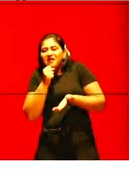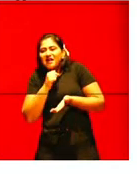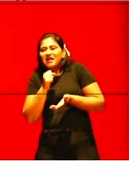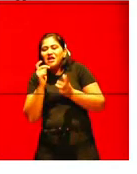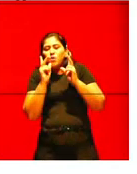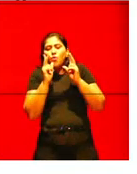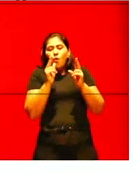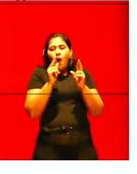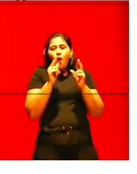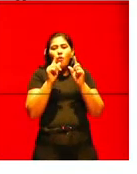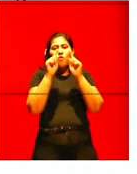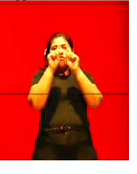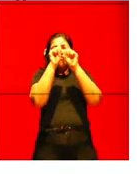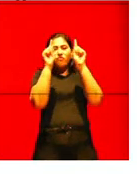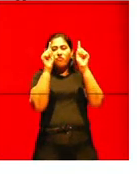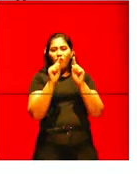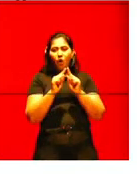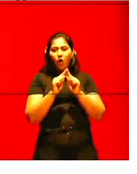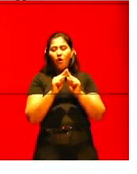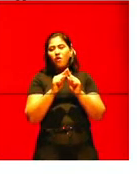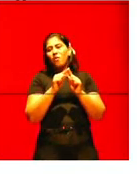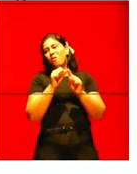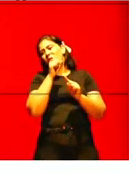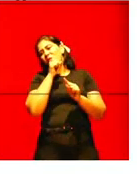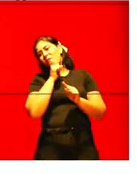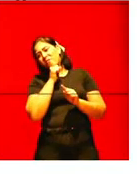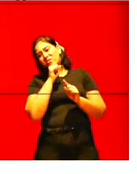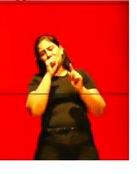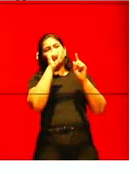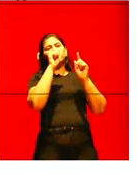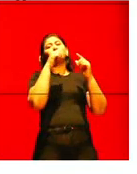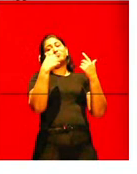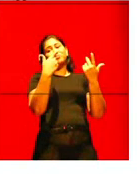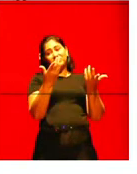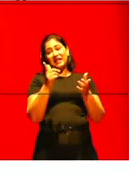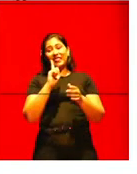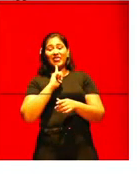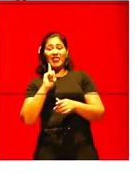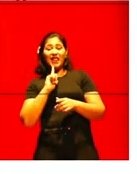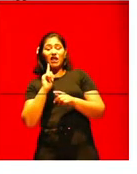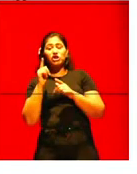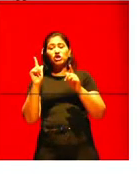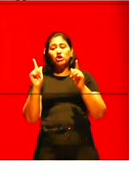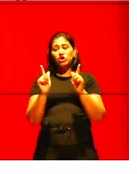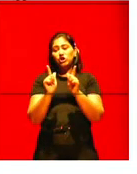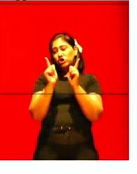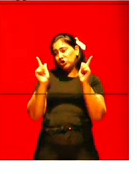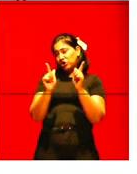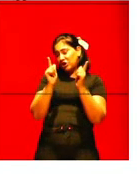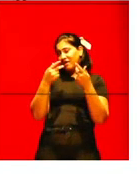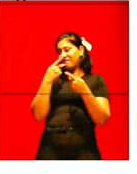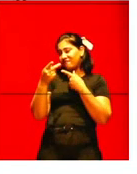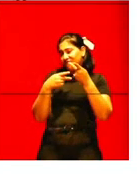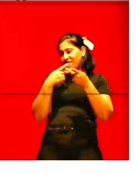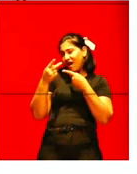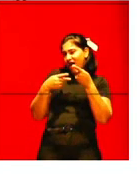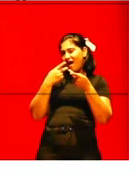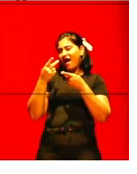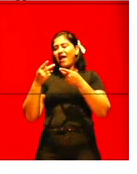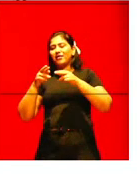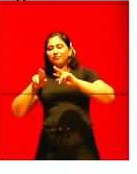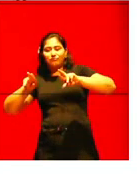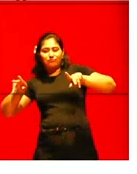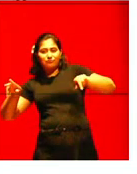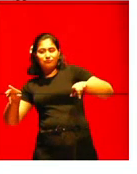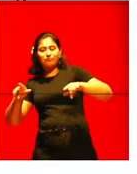secas. Não é somente pela gíria que a gente é apanhada. Aliás, não se usa mais a primeira pessoa, tanto do